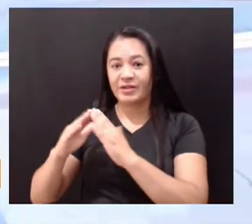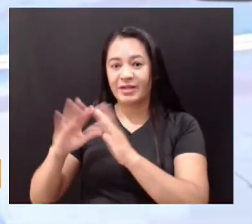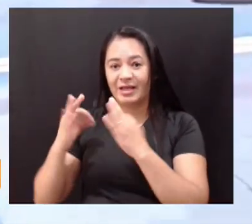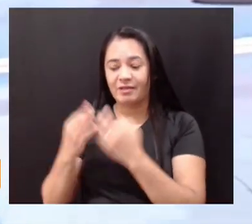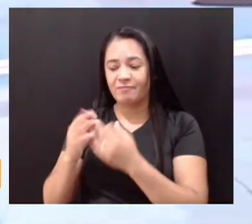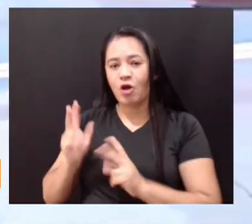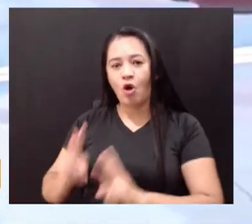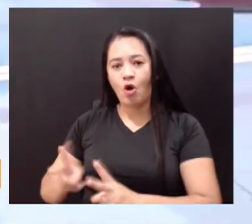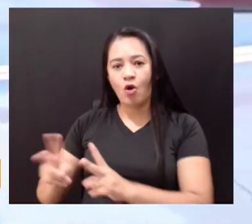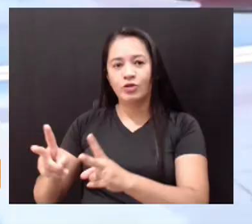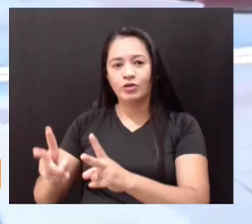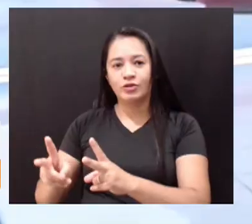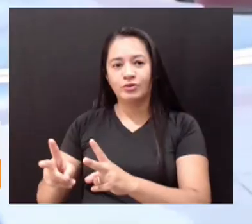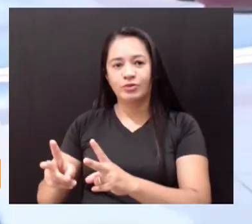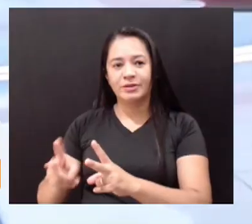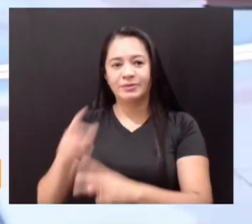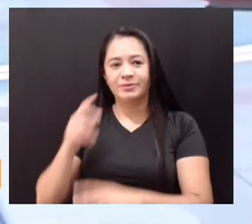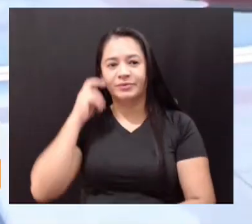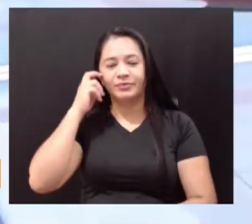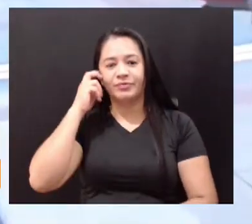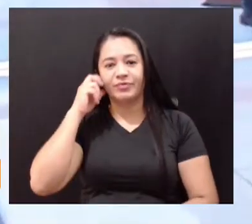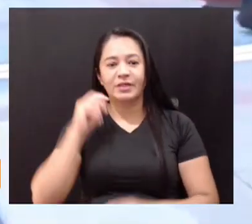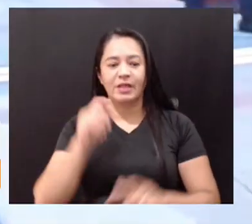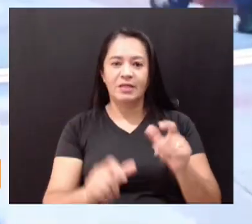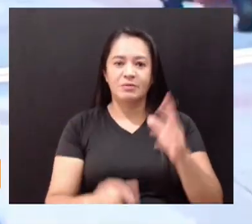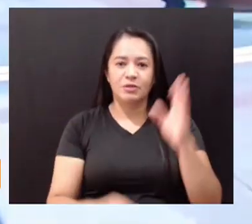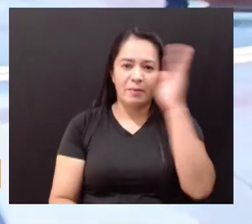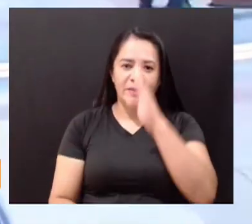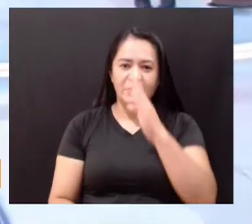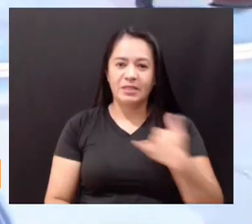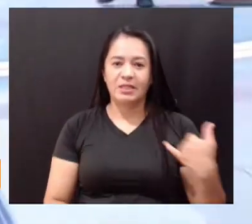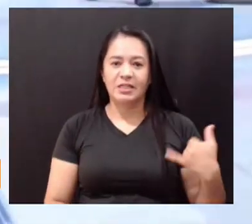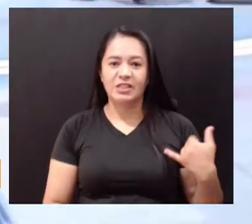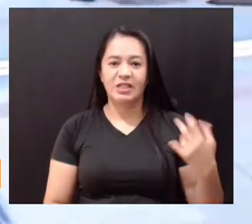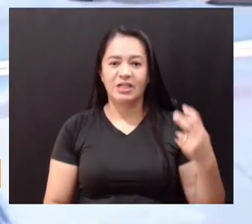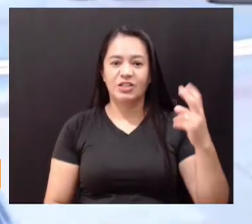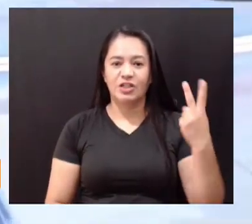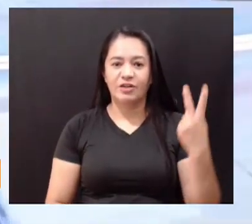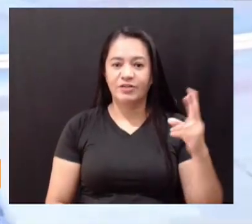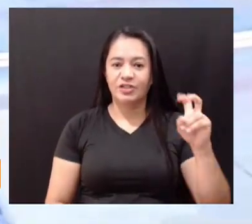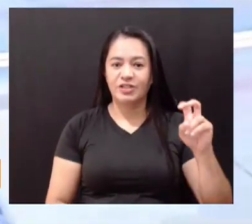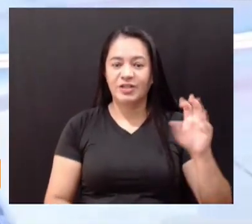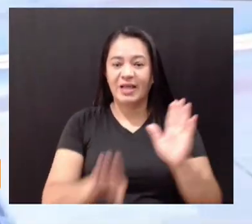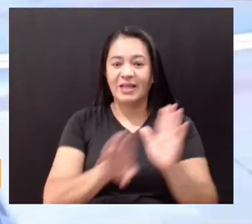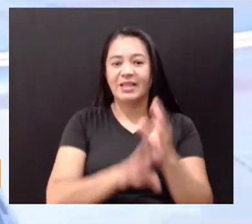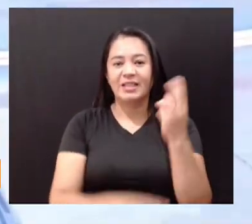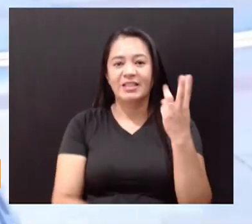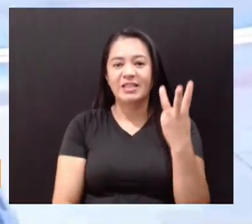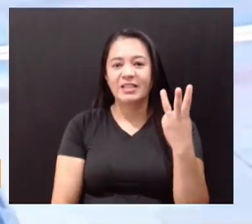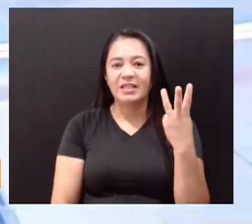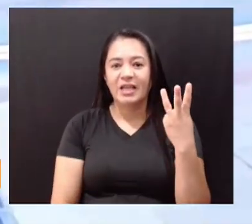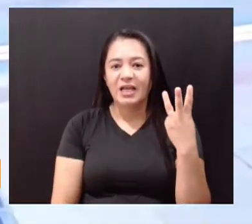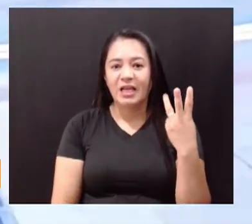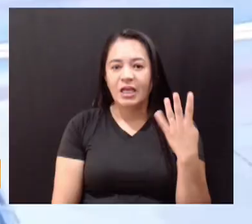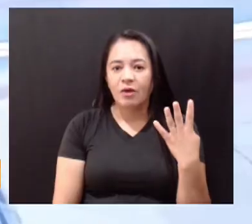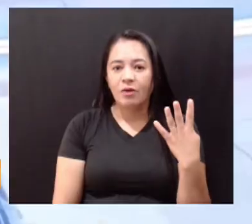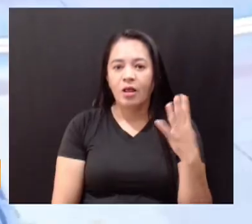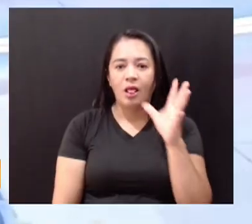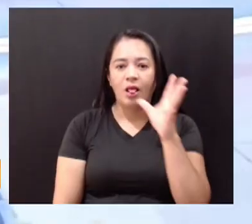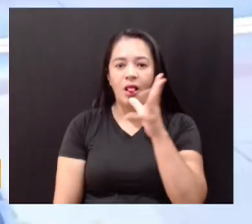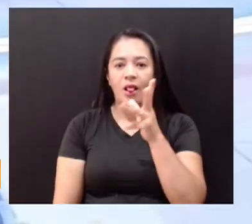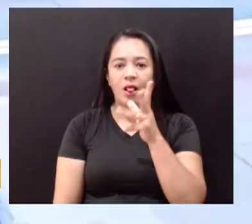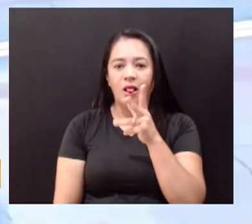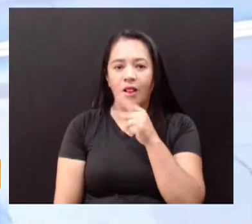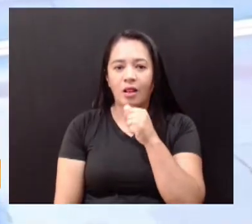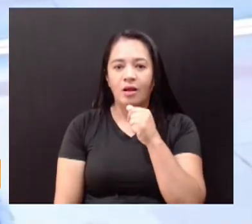Ibope, os brasileiros de 25 a 34 anos estão demorando cada vez mais para